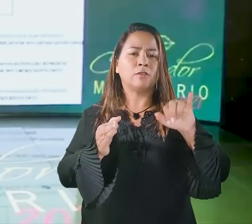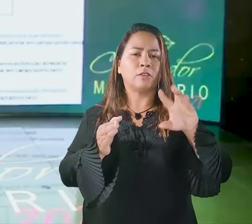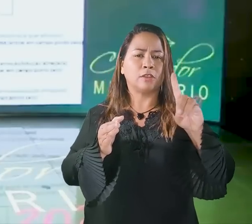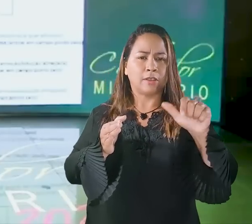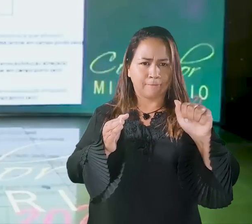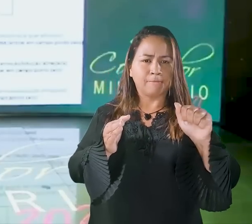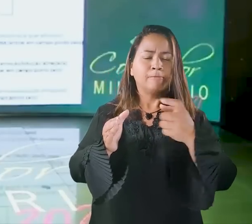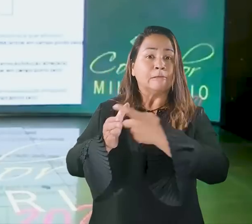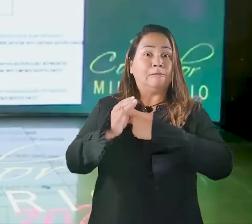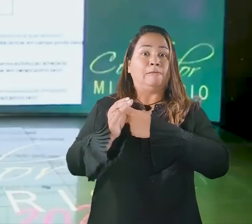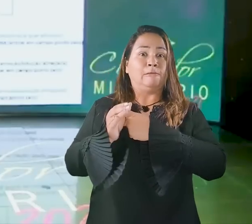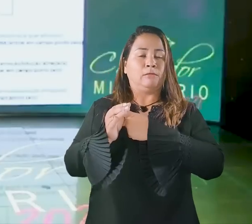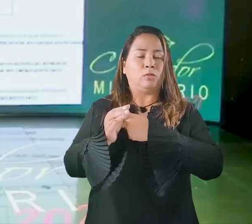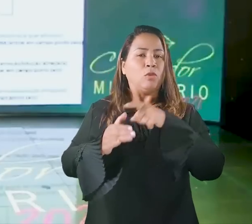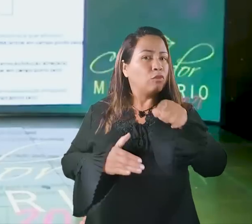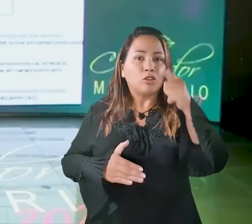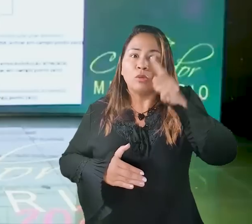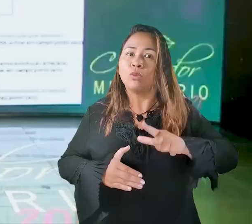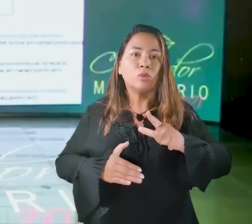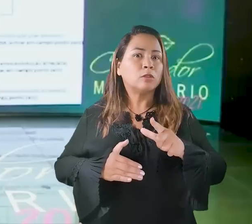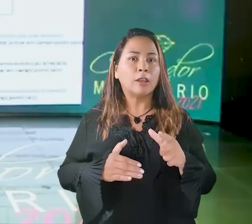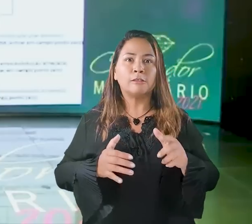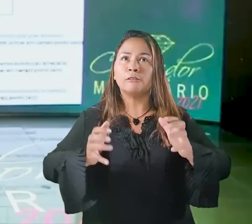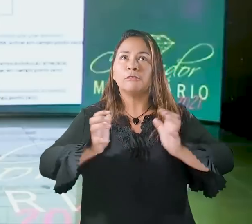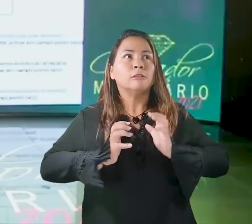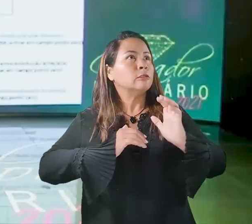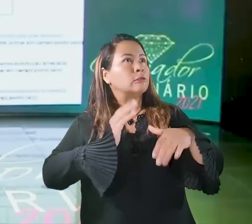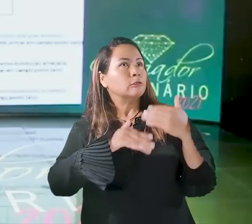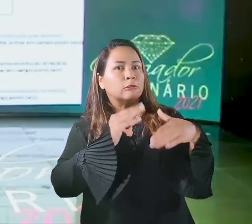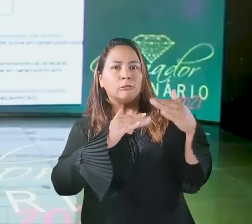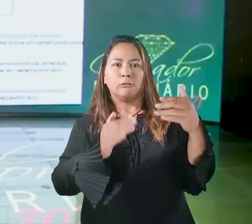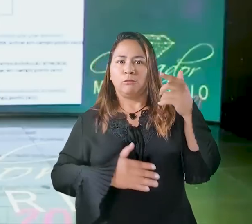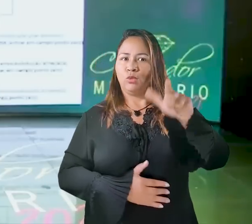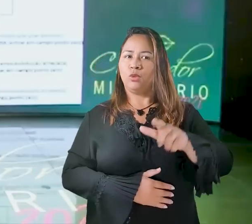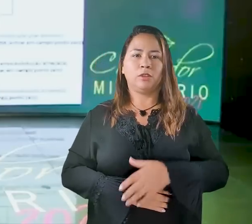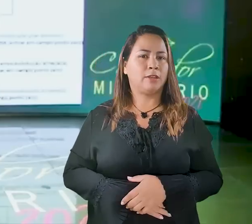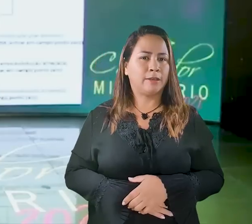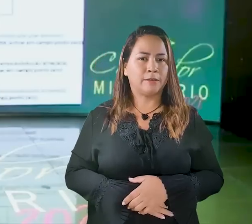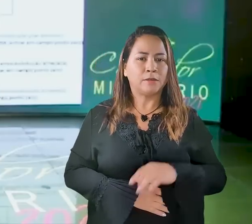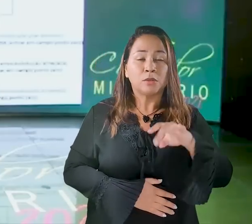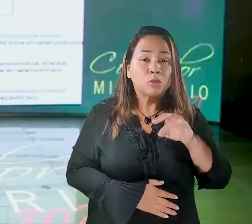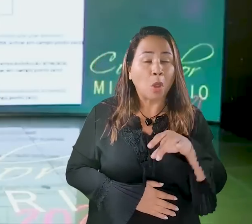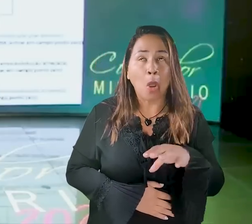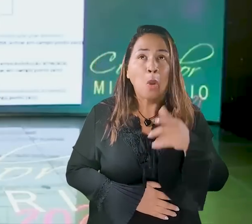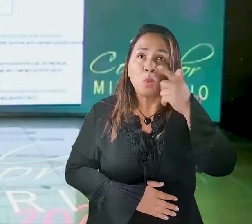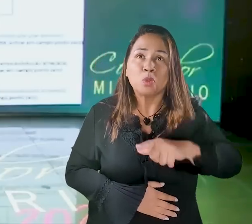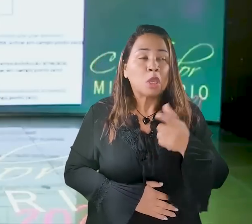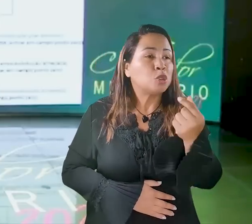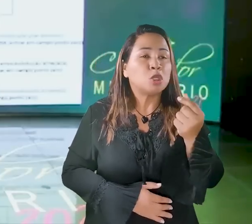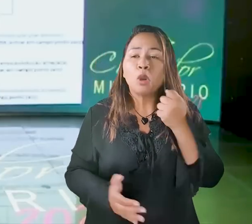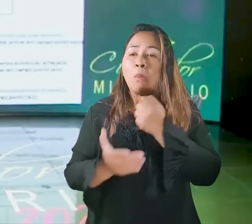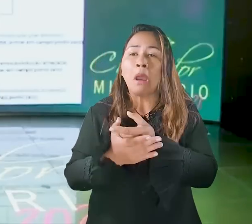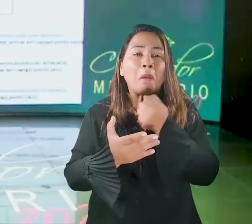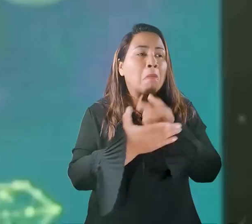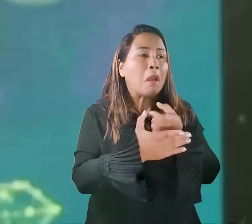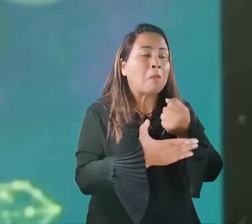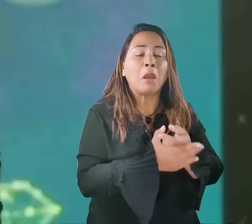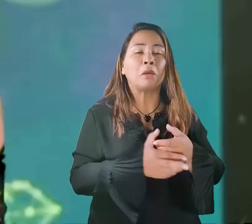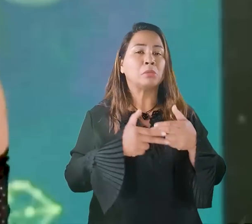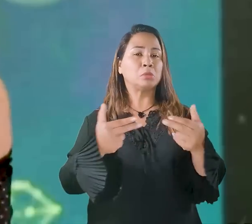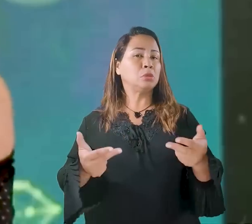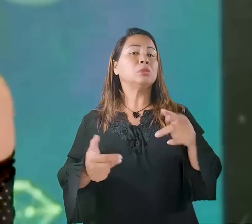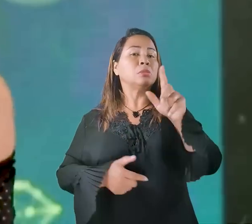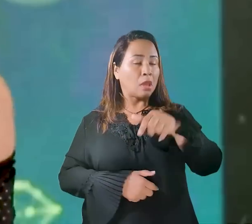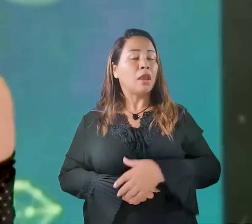perfeito. Tudo muito perfeito. Você pode ganhar dinheiro para pagar as dívidas? Claro, mas só prospera depois. Enquanto eu